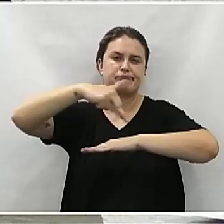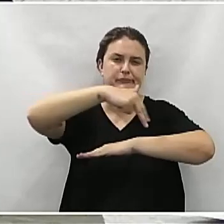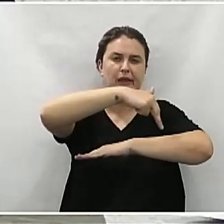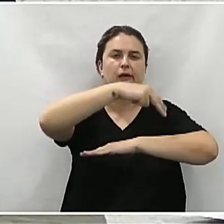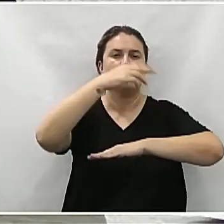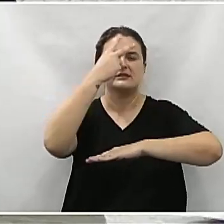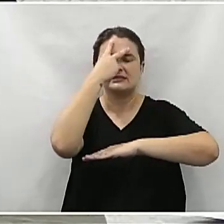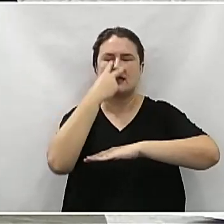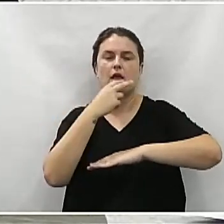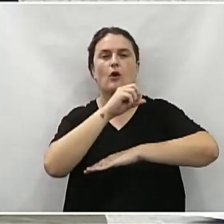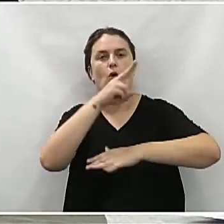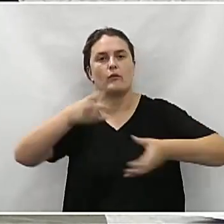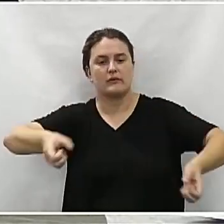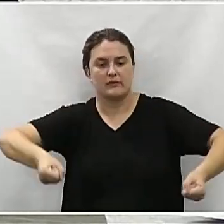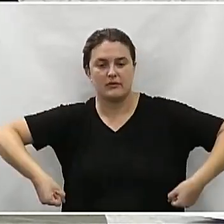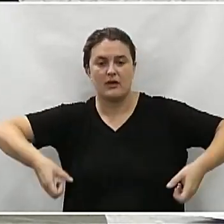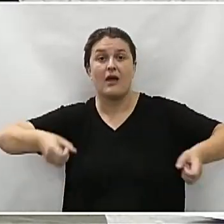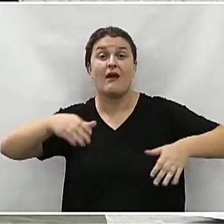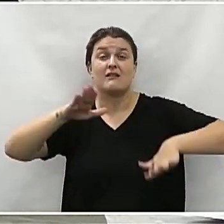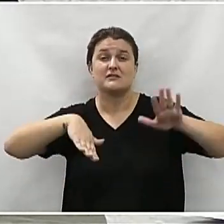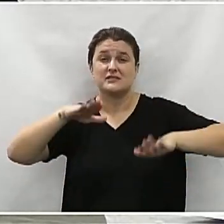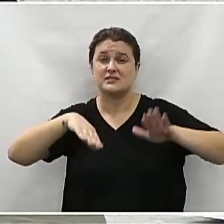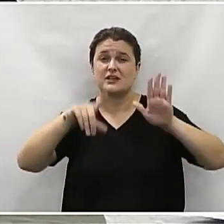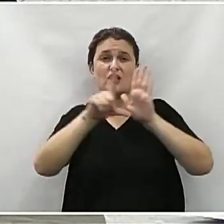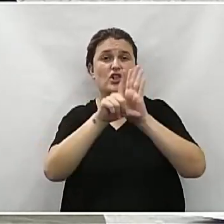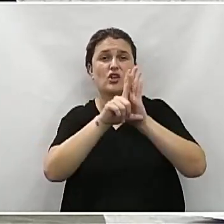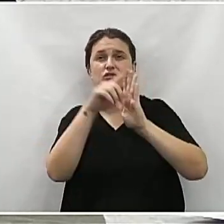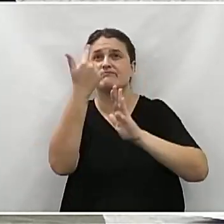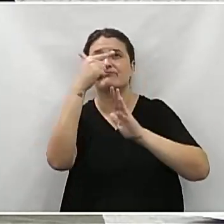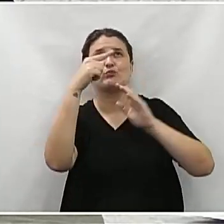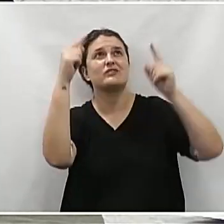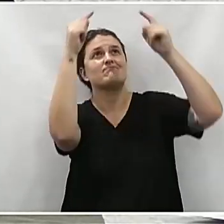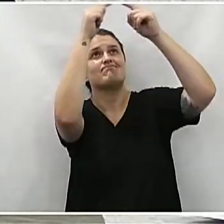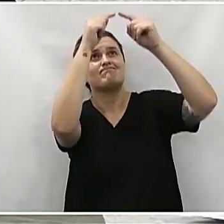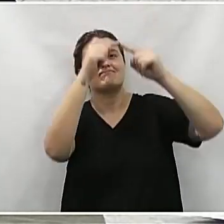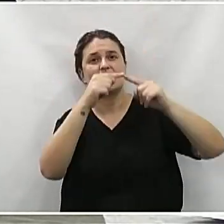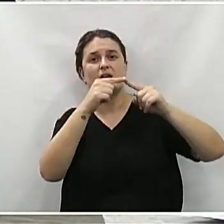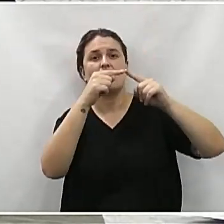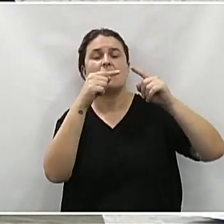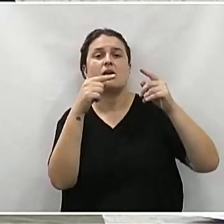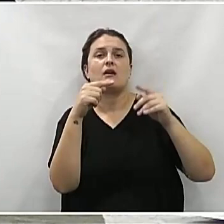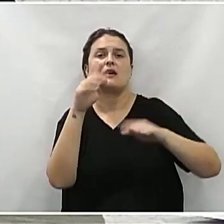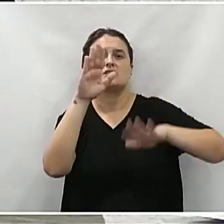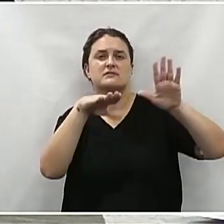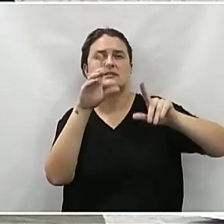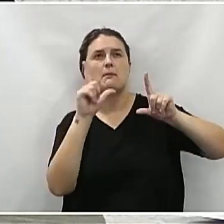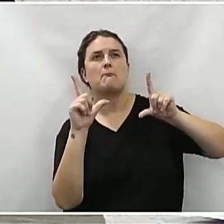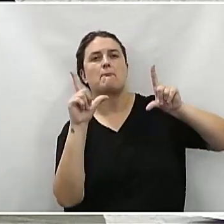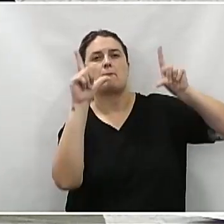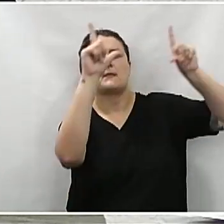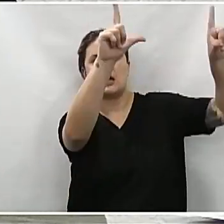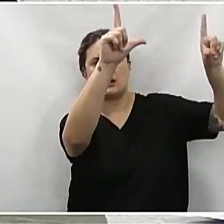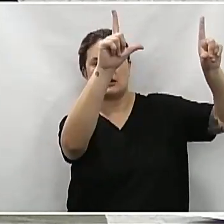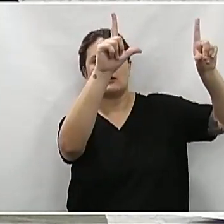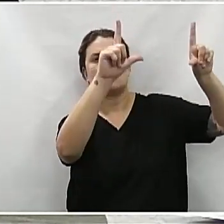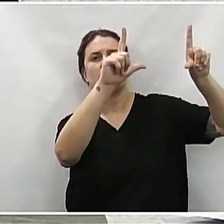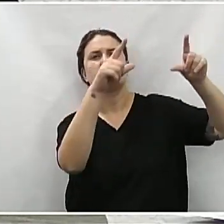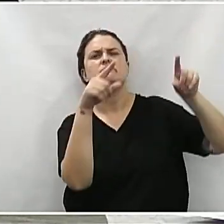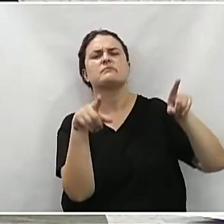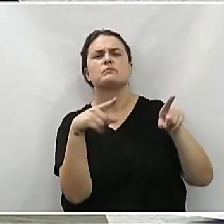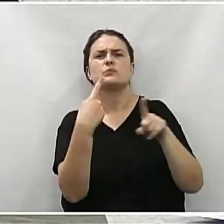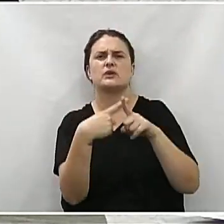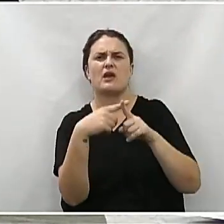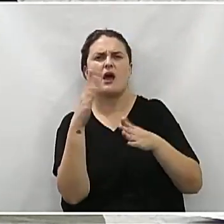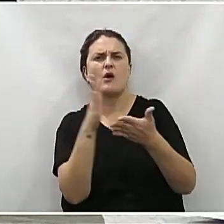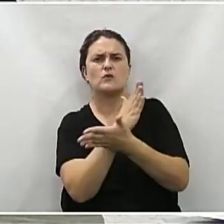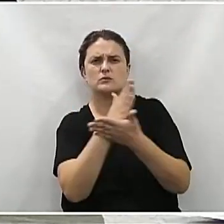transitarem, mas muitas lojas não estão de acordo, suas fachadas, com o Código de Postura. Tem algumas placas, recebi reclamações de